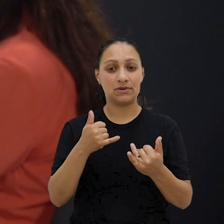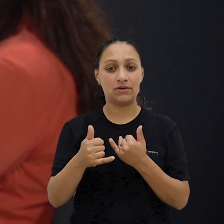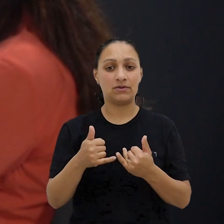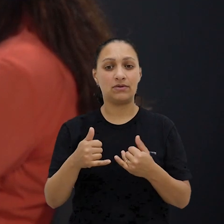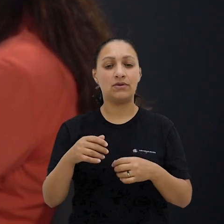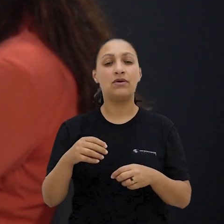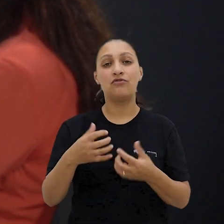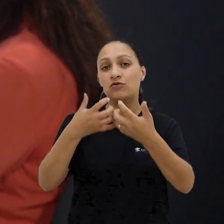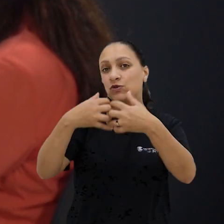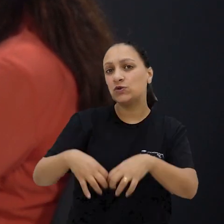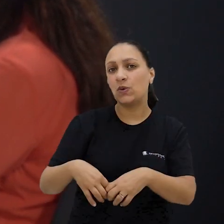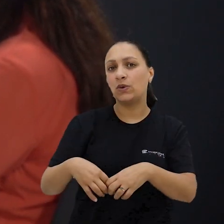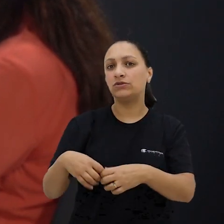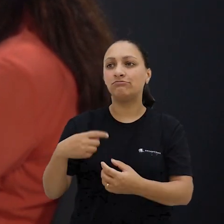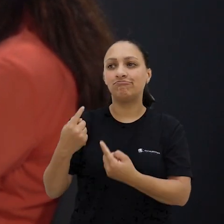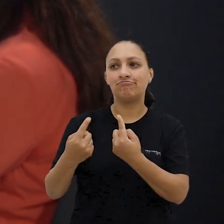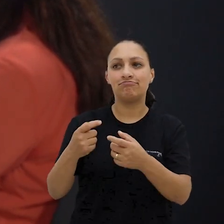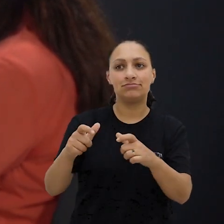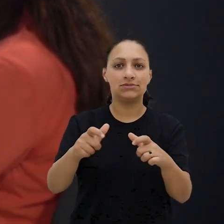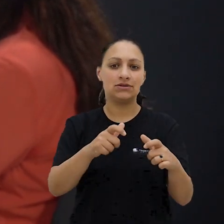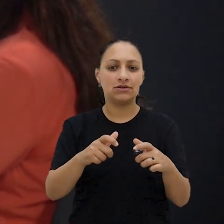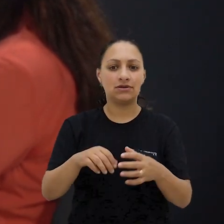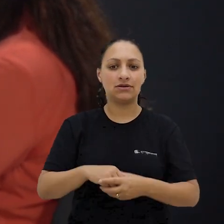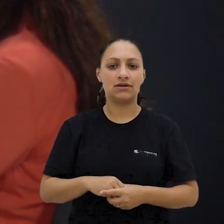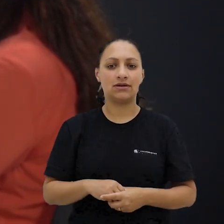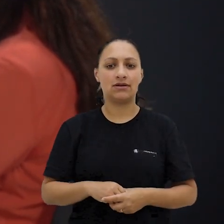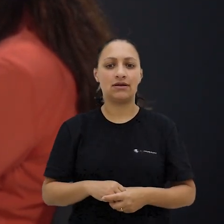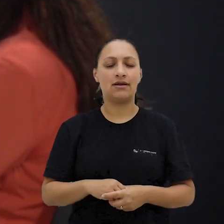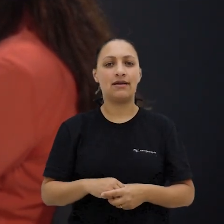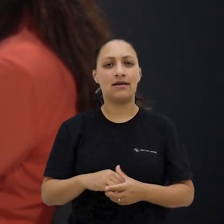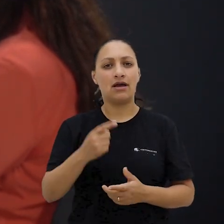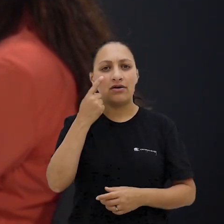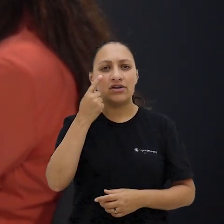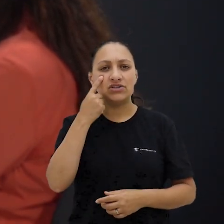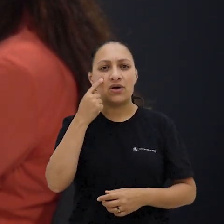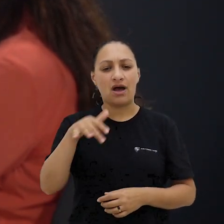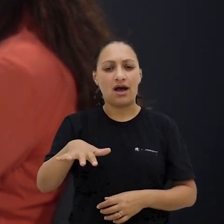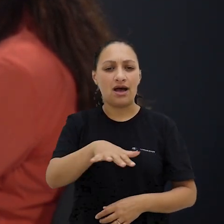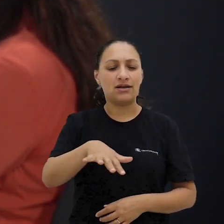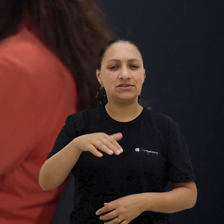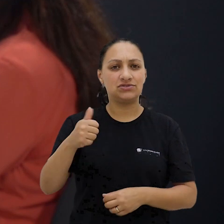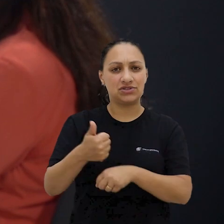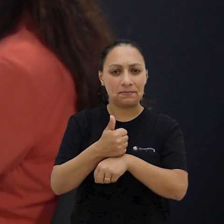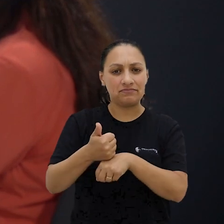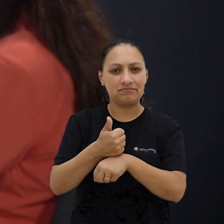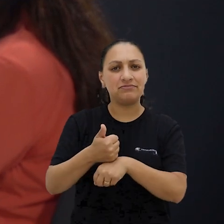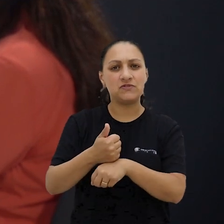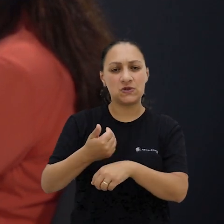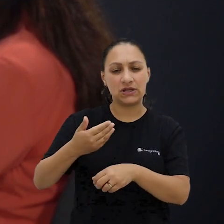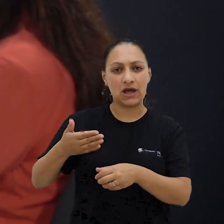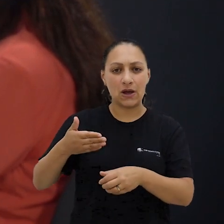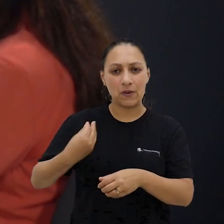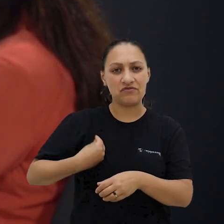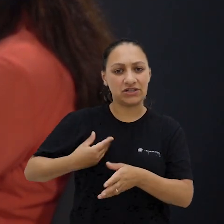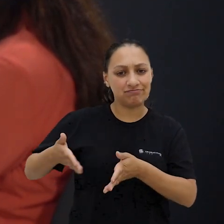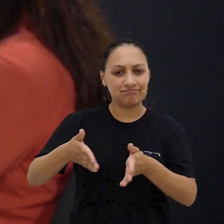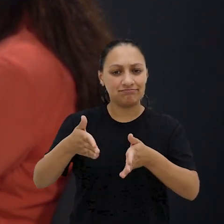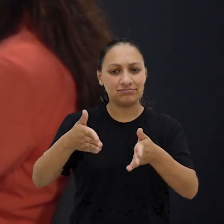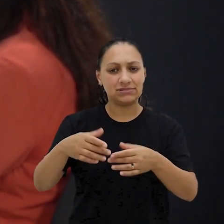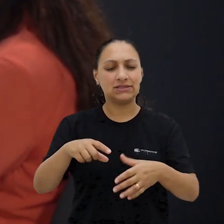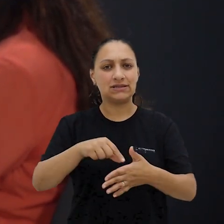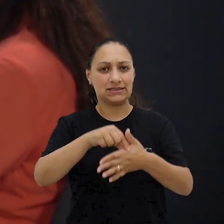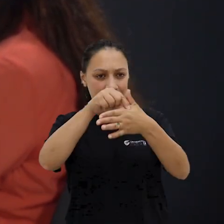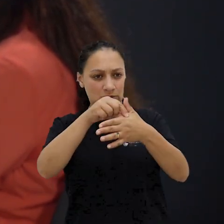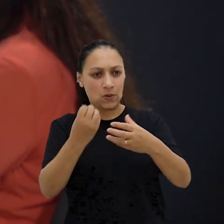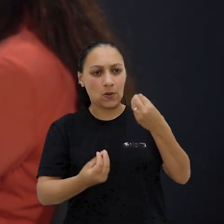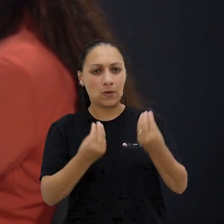estrategista de posicionamento pessoal. Então, pega muita transição de carreira, cargos de liderança, e como criar essa correlação no dia a dia